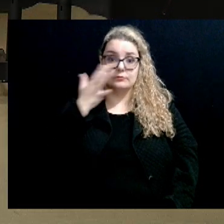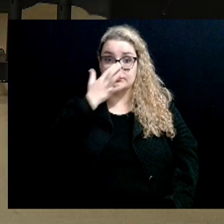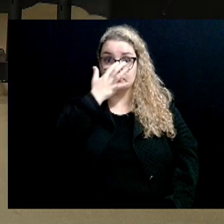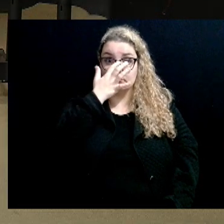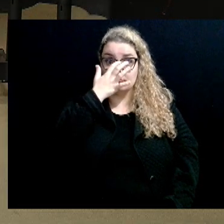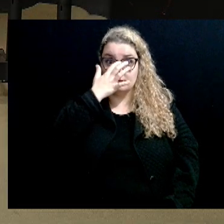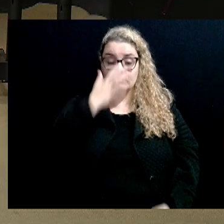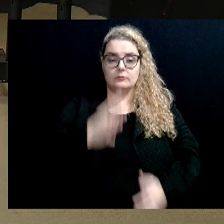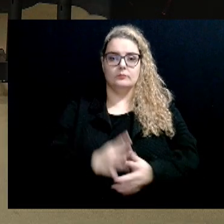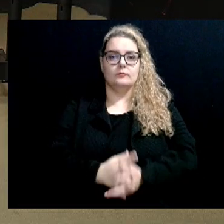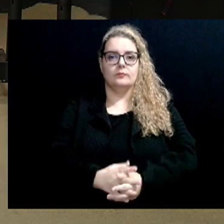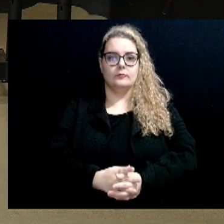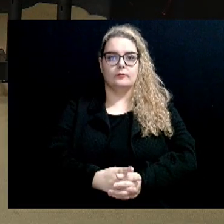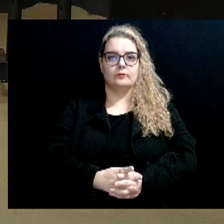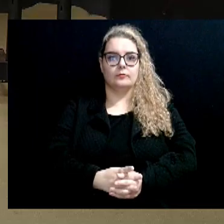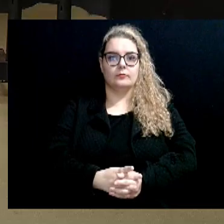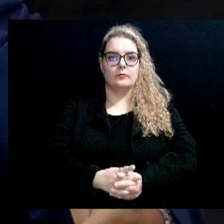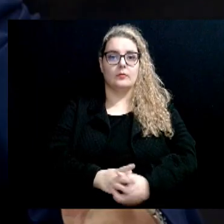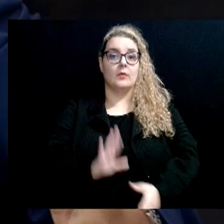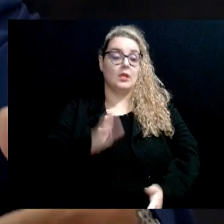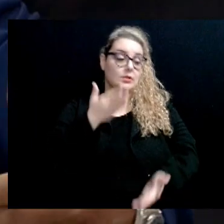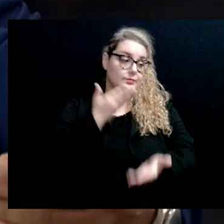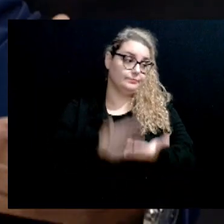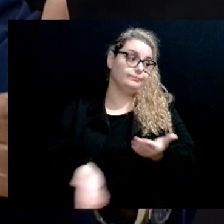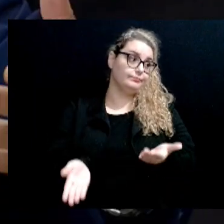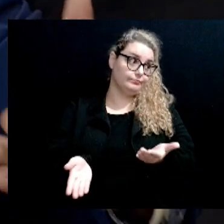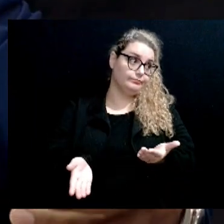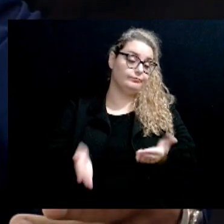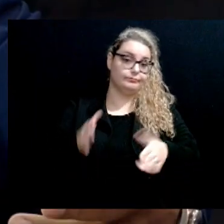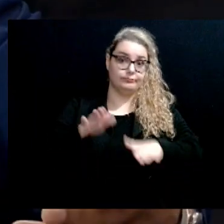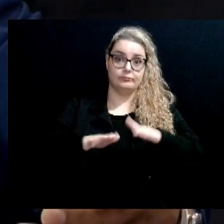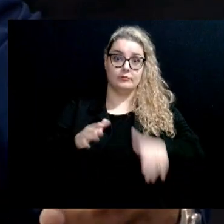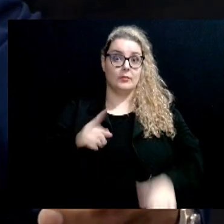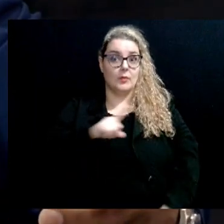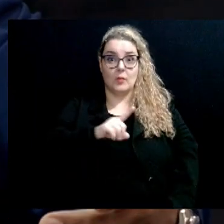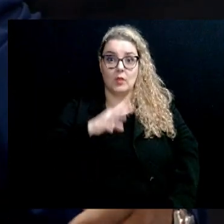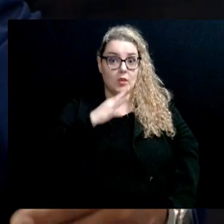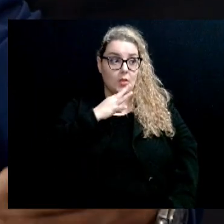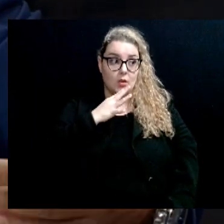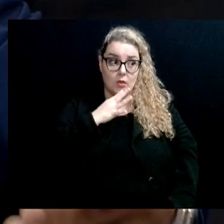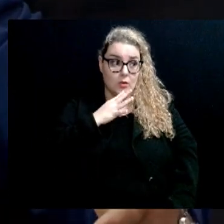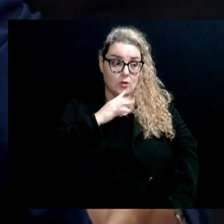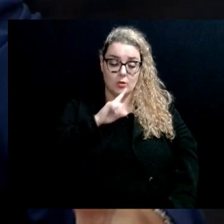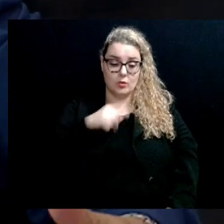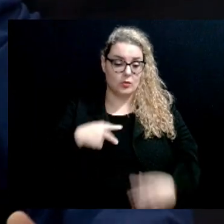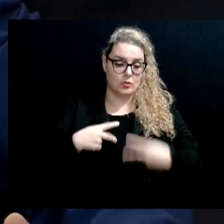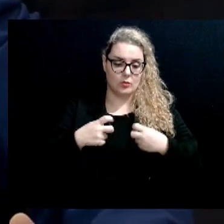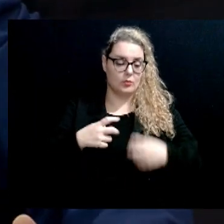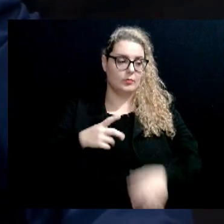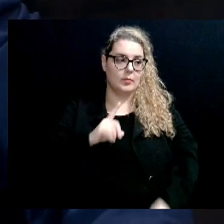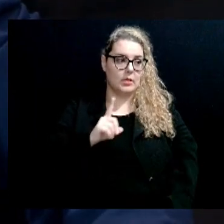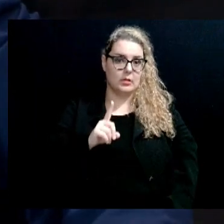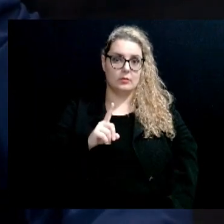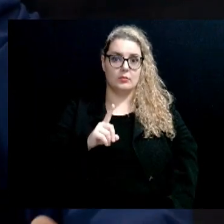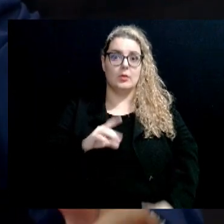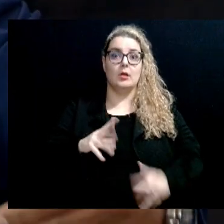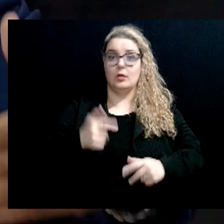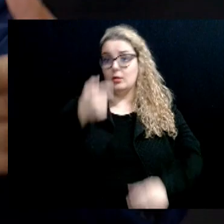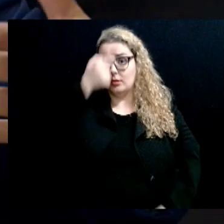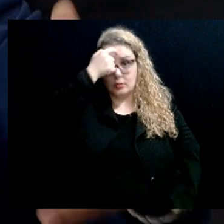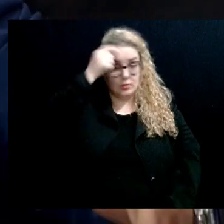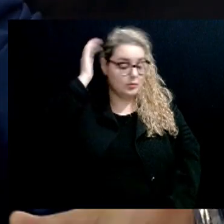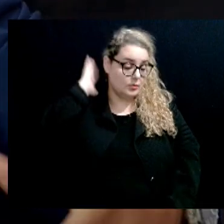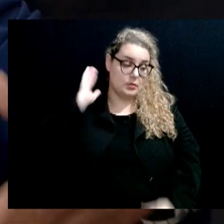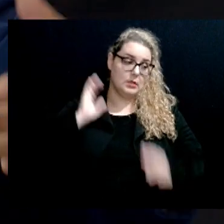já se perdeu. Muitas vezes ela não conhece, ela não está percebendo isso. É tudo inconsciente esses comportamentos.